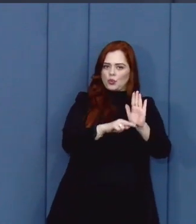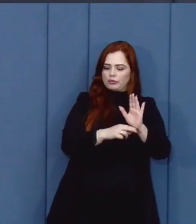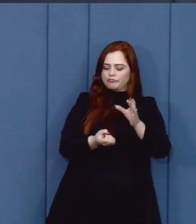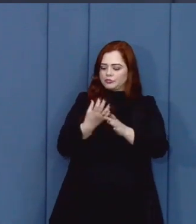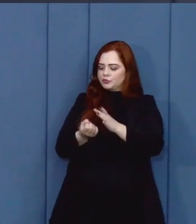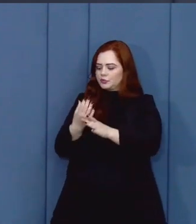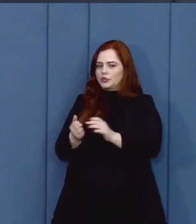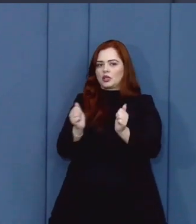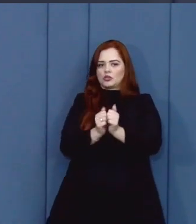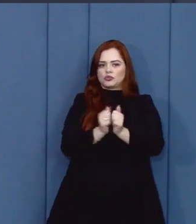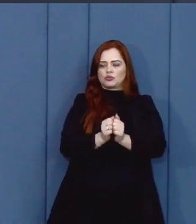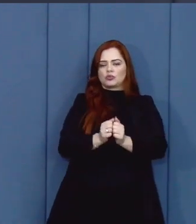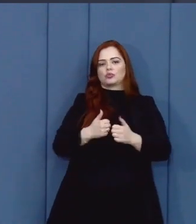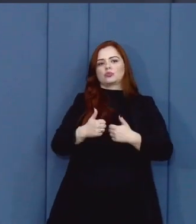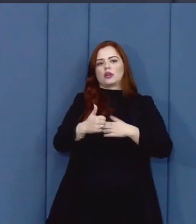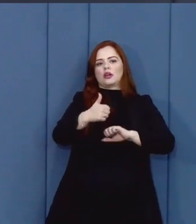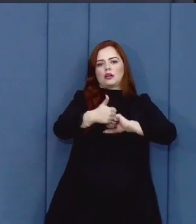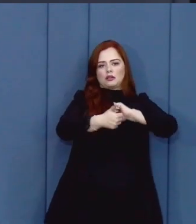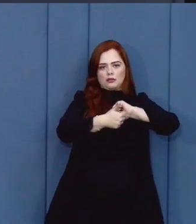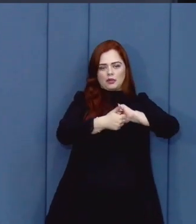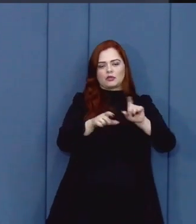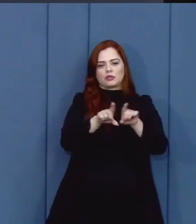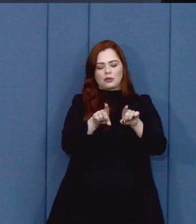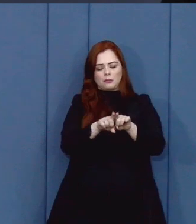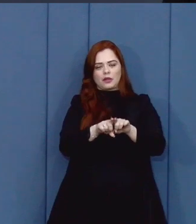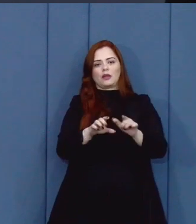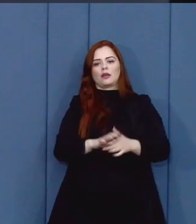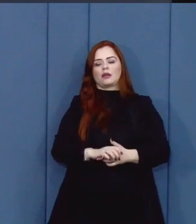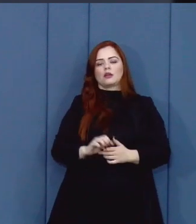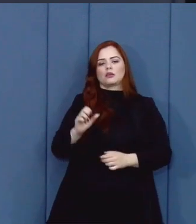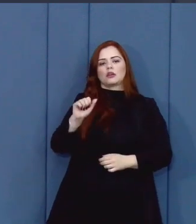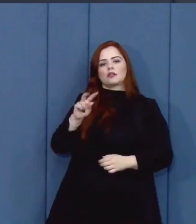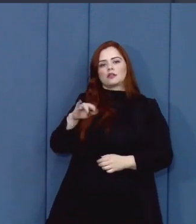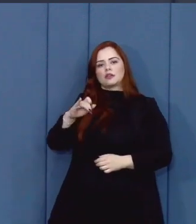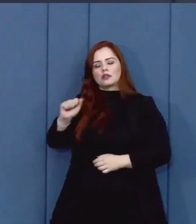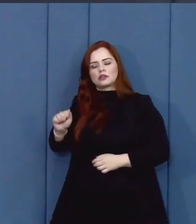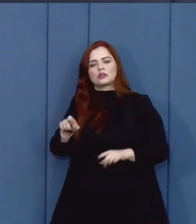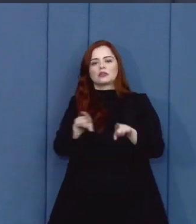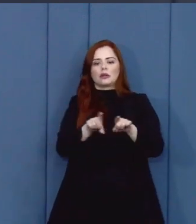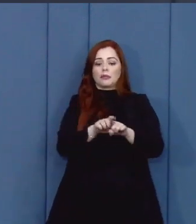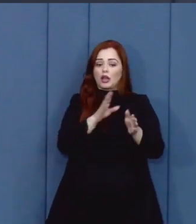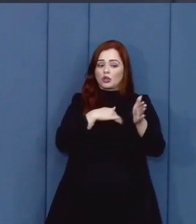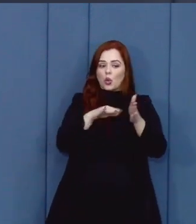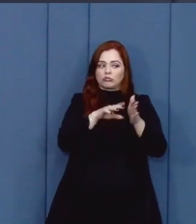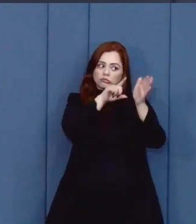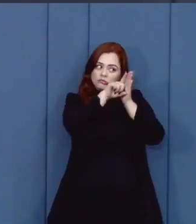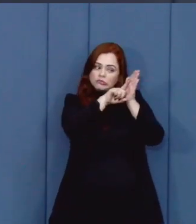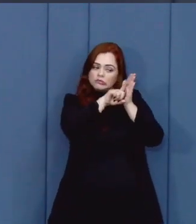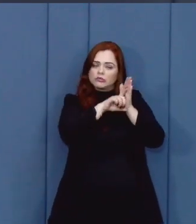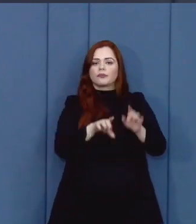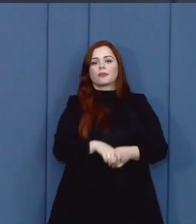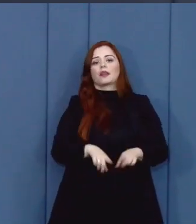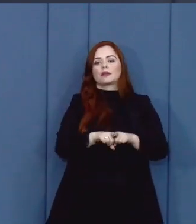Inmetro, MAPA, Anvisa, e, né, pelas coordenações das sessões, GTs, os peritos. Queria